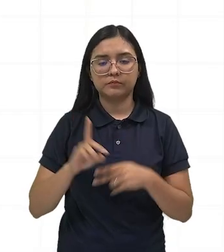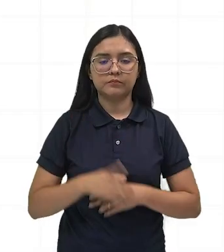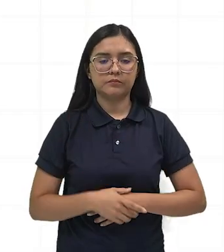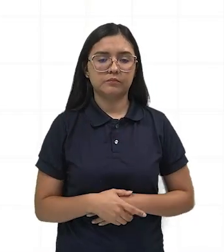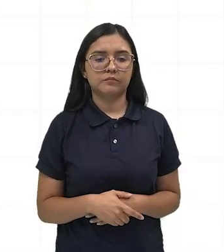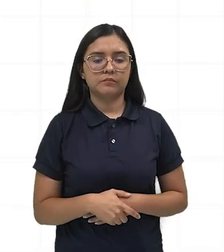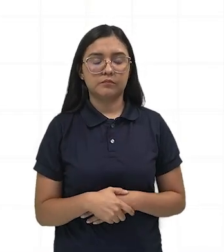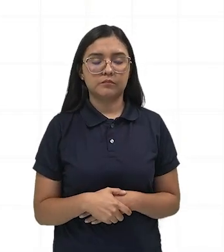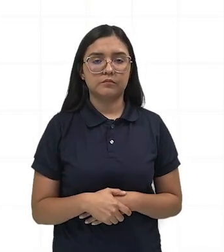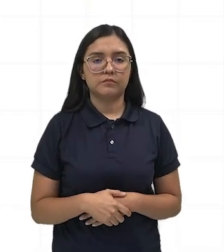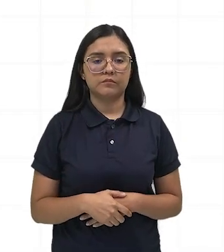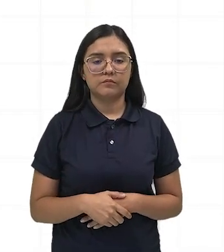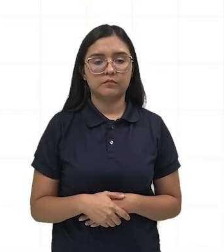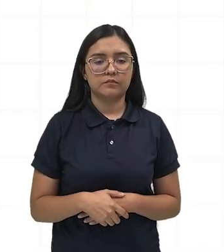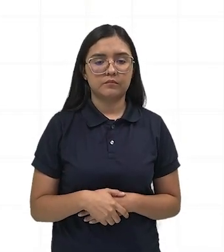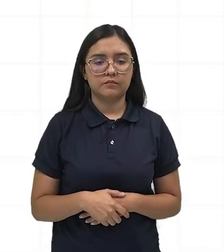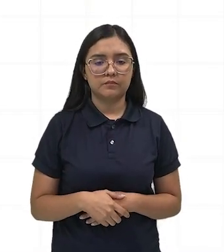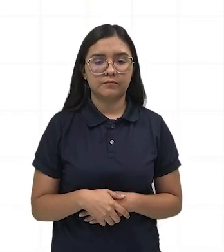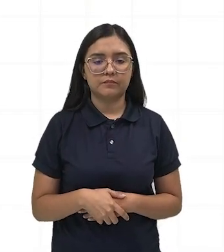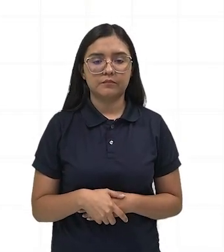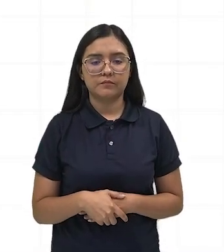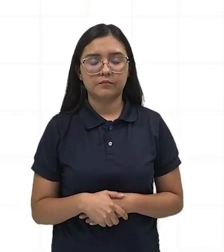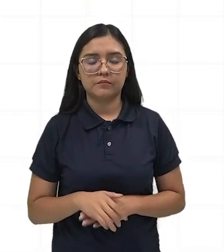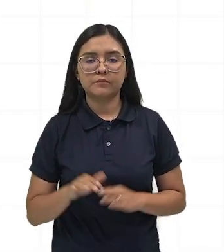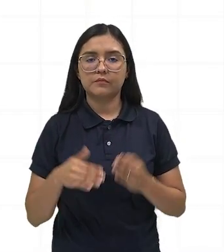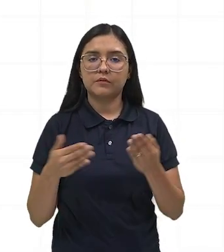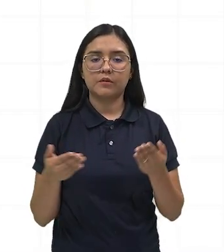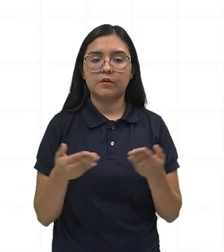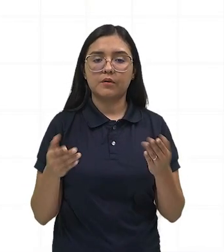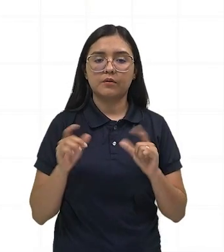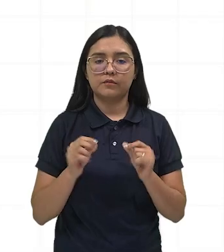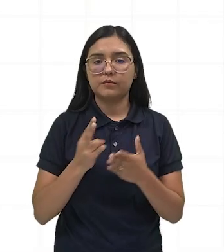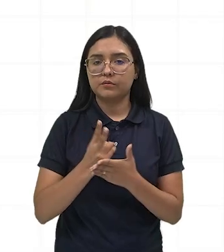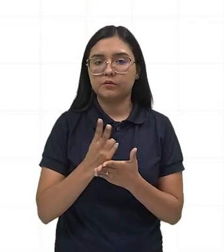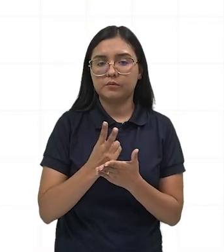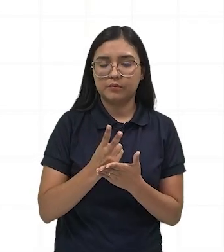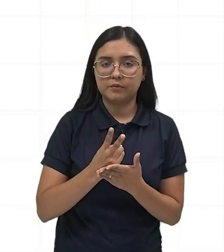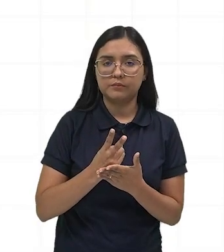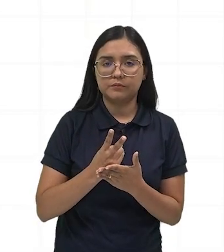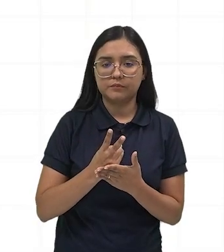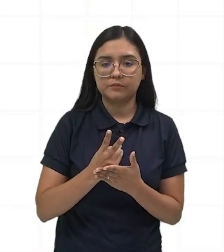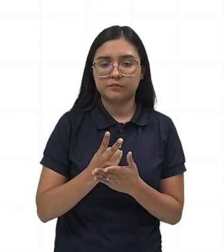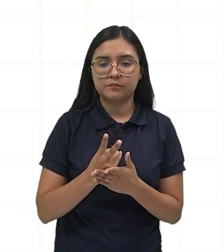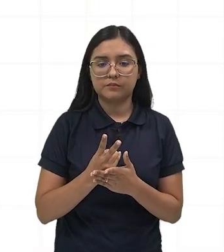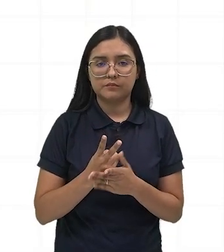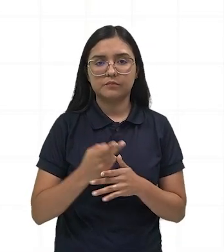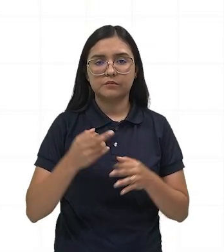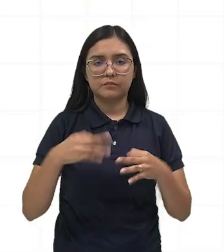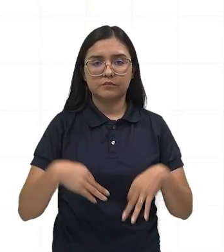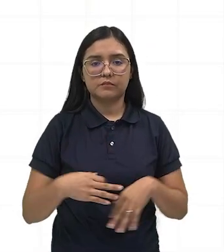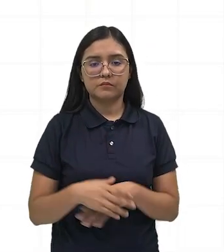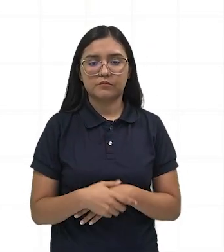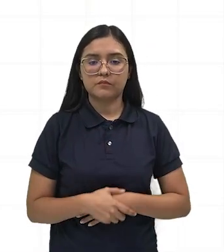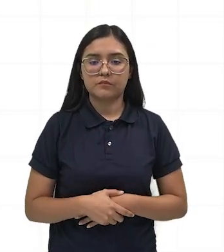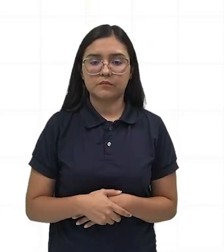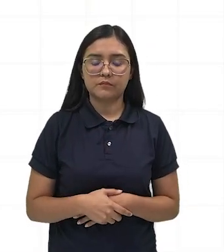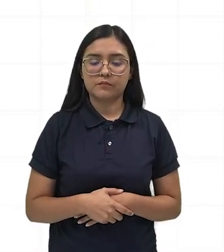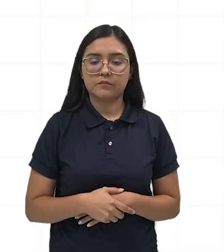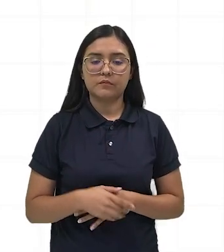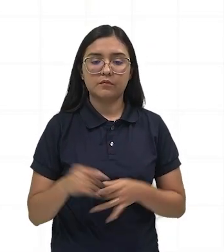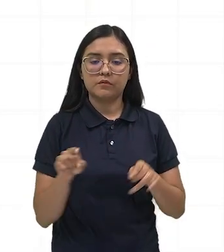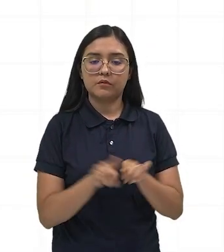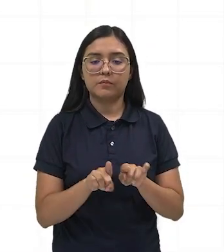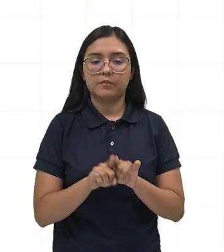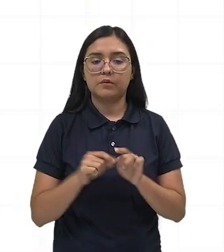este arco, né? Vamos passar aqui. E aí a gente vai manter, ok?